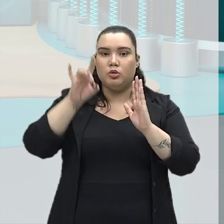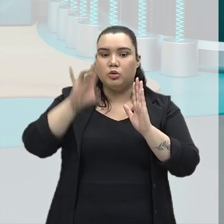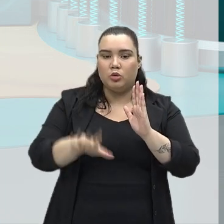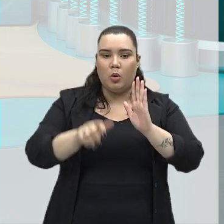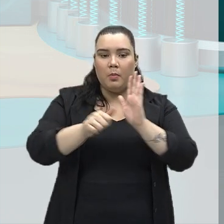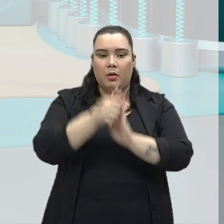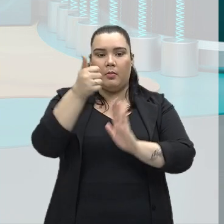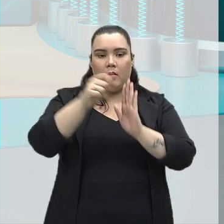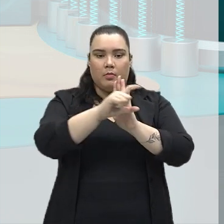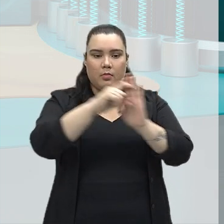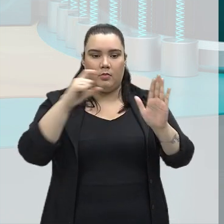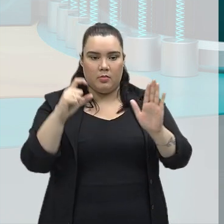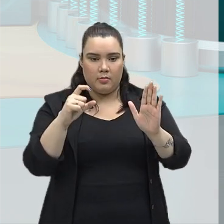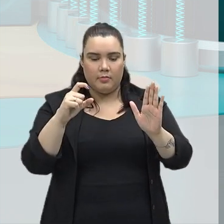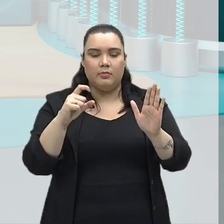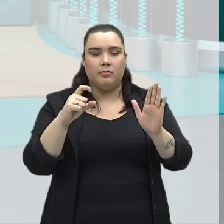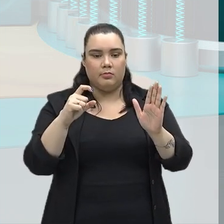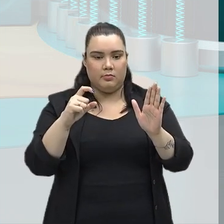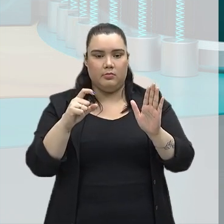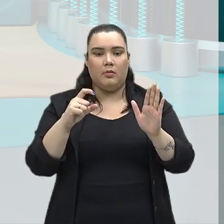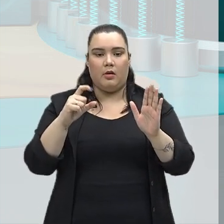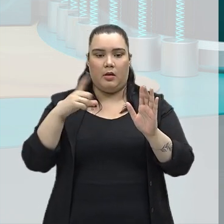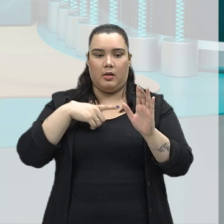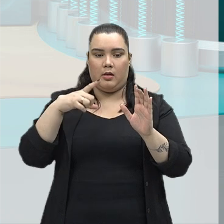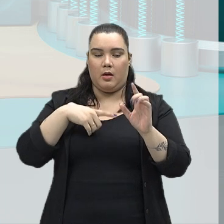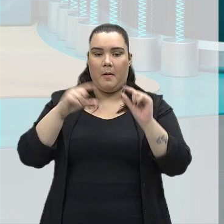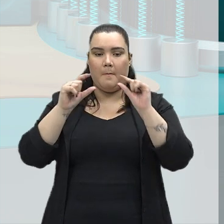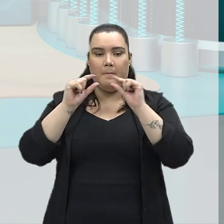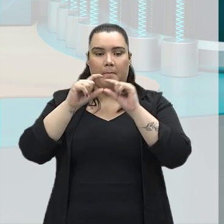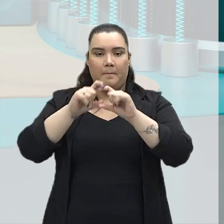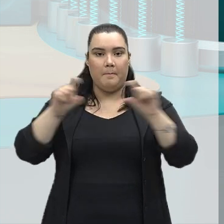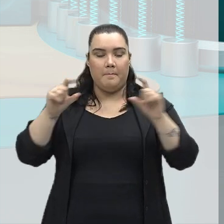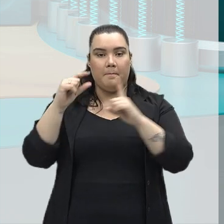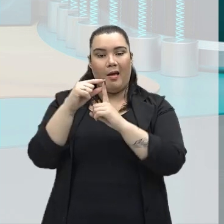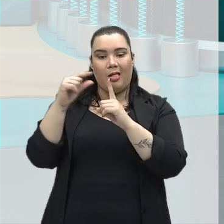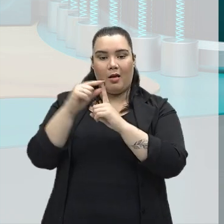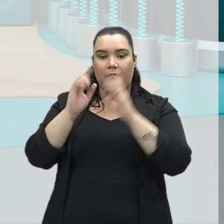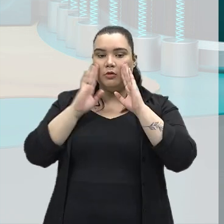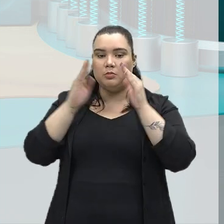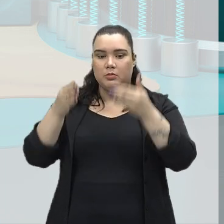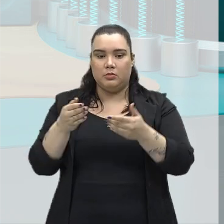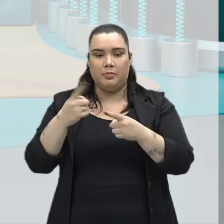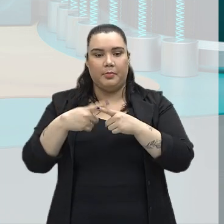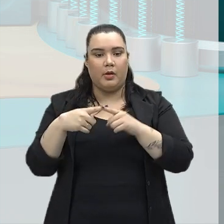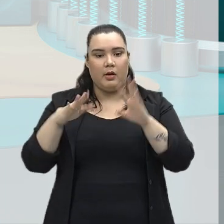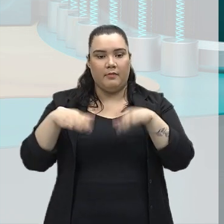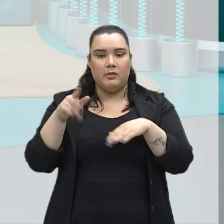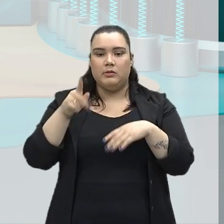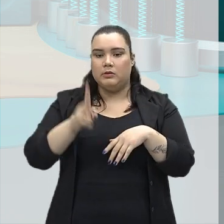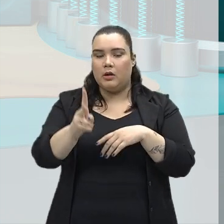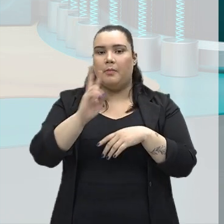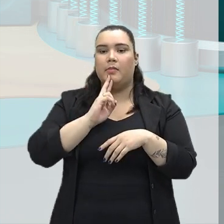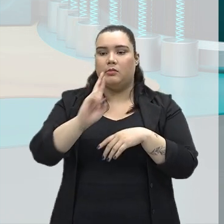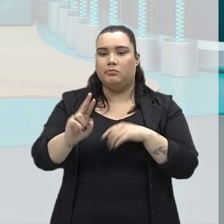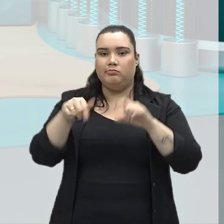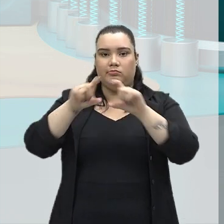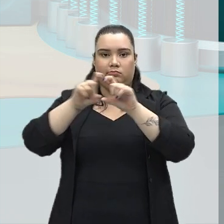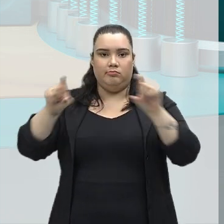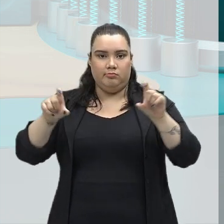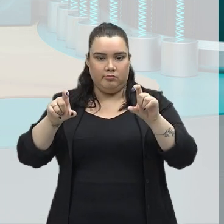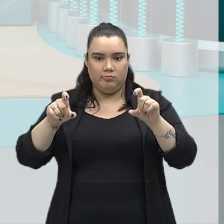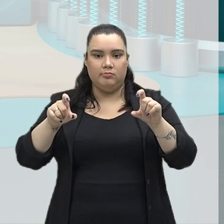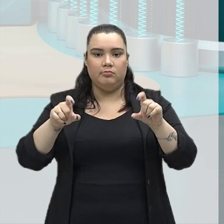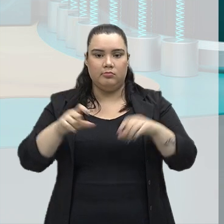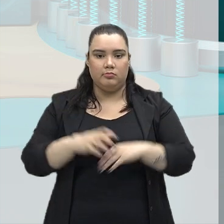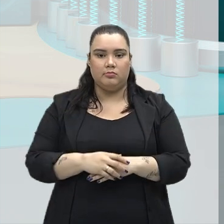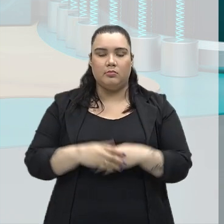parágrafo em que encontrou a palavra-chave, pois na maioria das vezes a resposta vai estar lá naquele parágrafo.